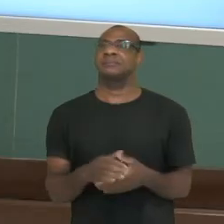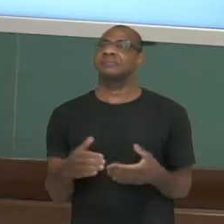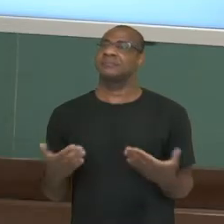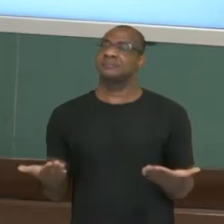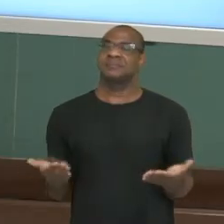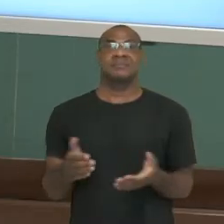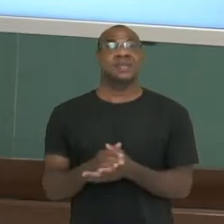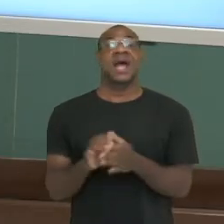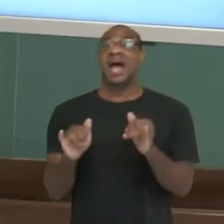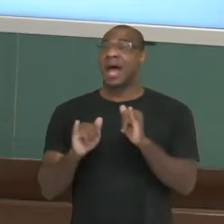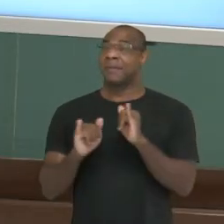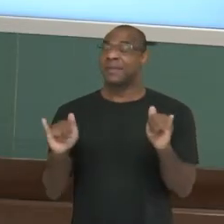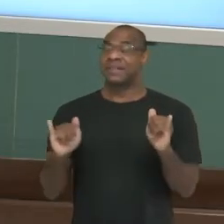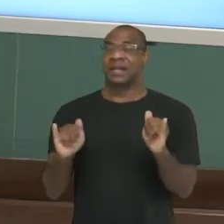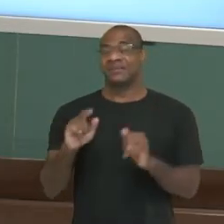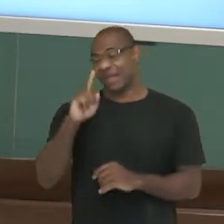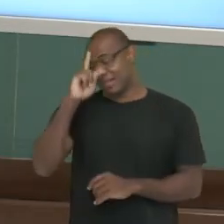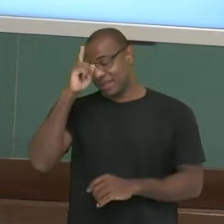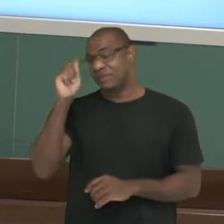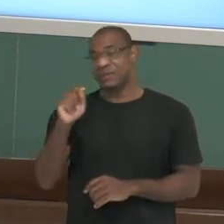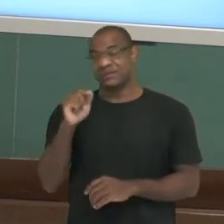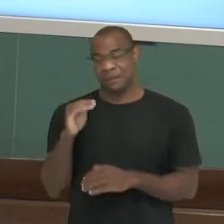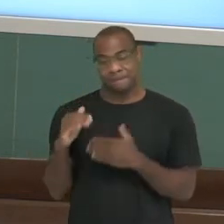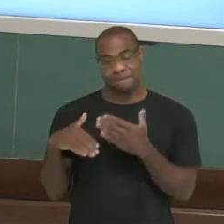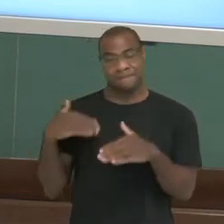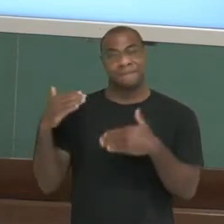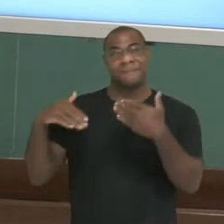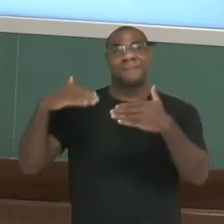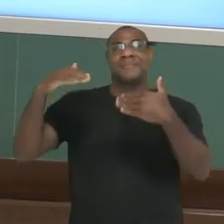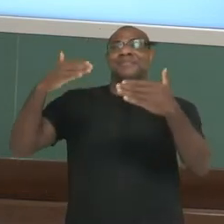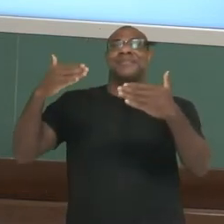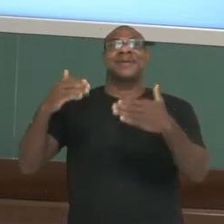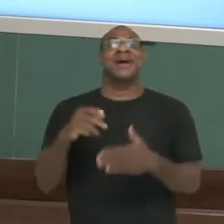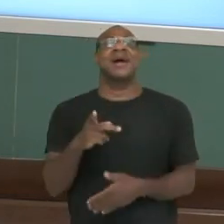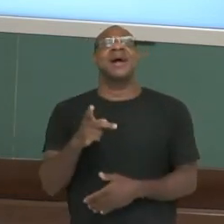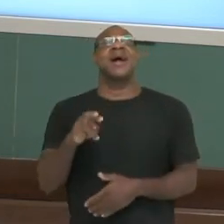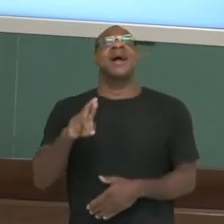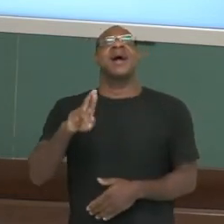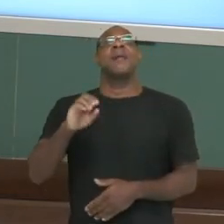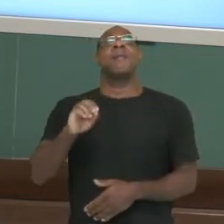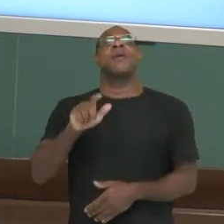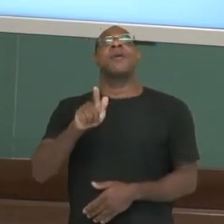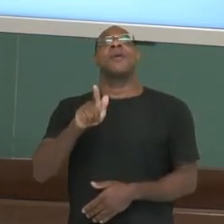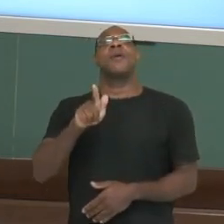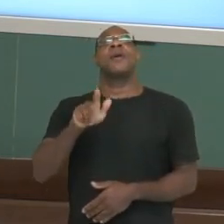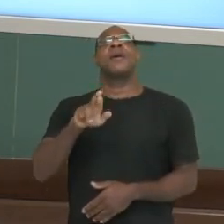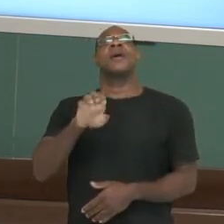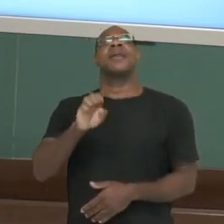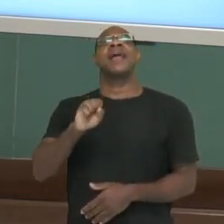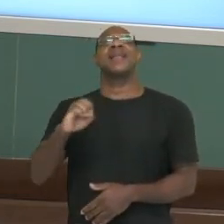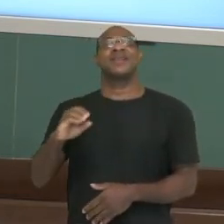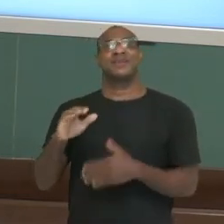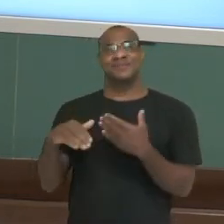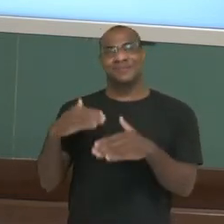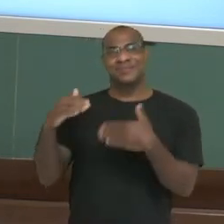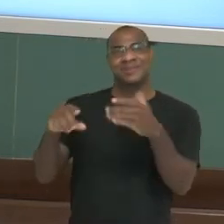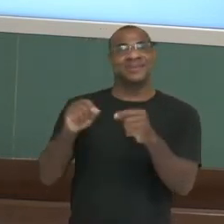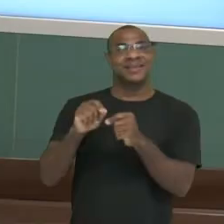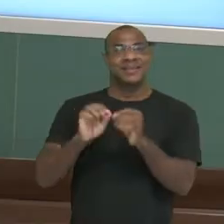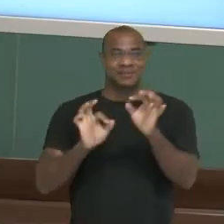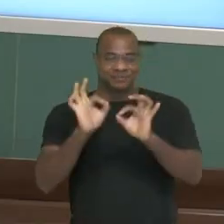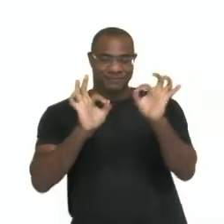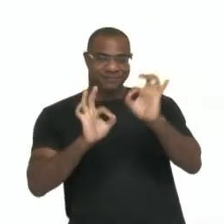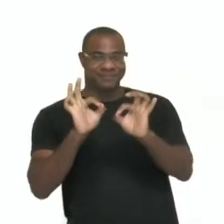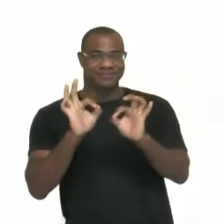A mensagem aqui é a ideia de progresso. Você percebe pelas imagens que as crianças estão montando com as